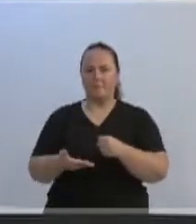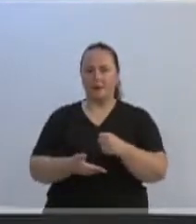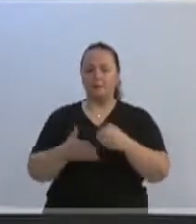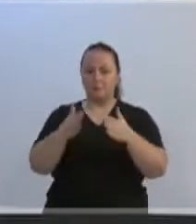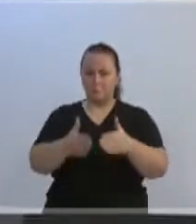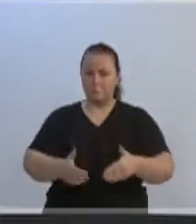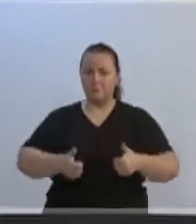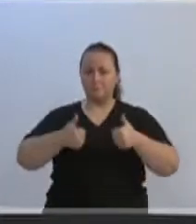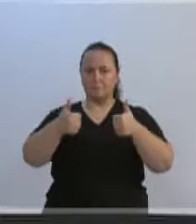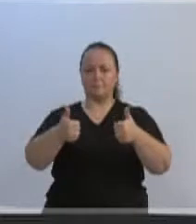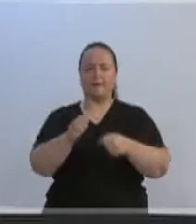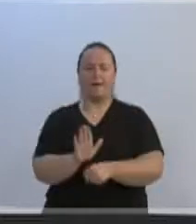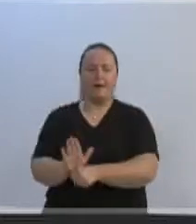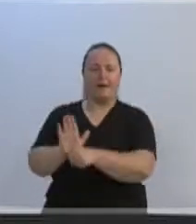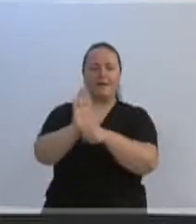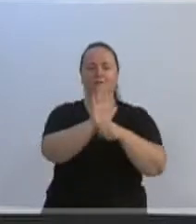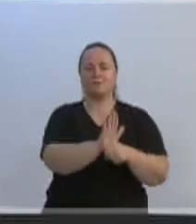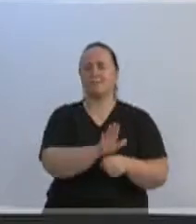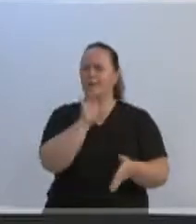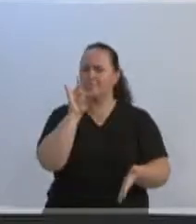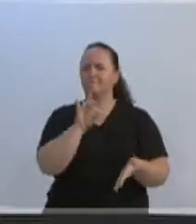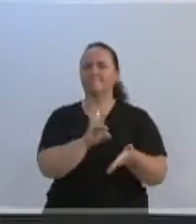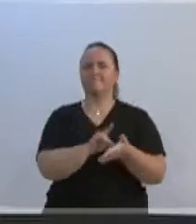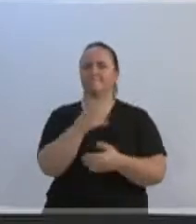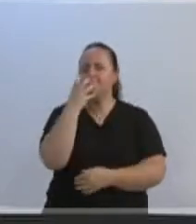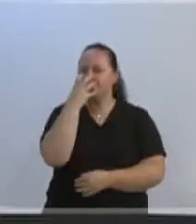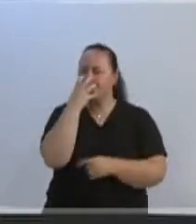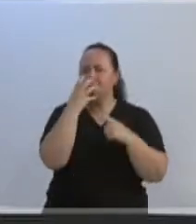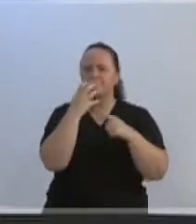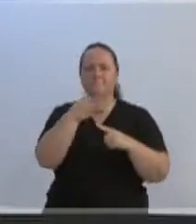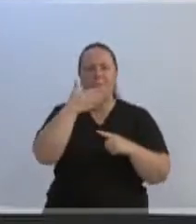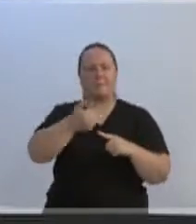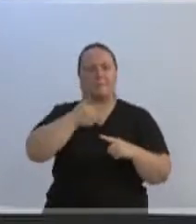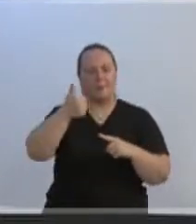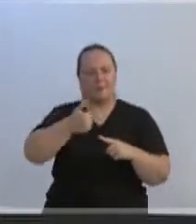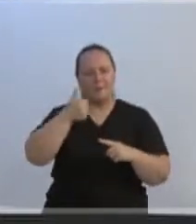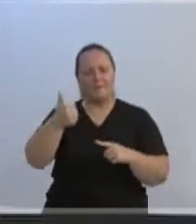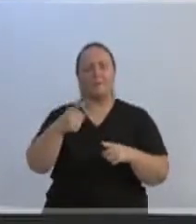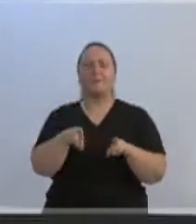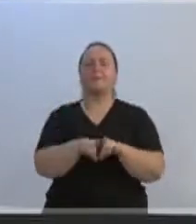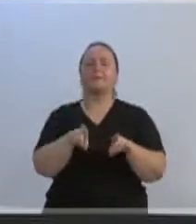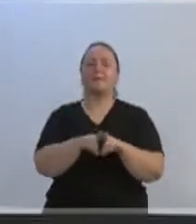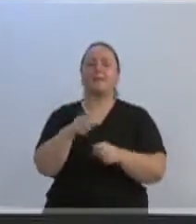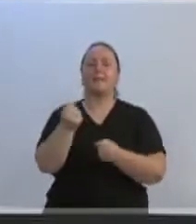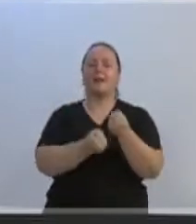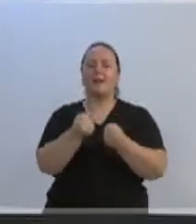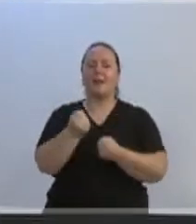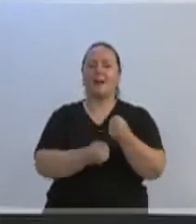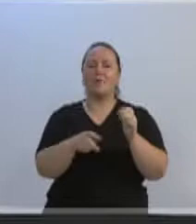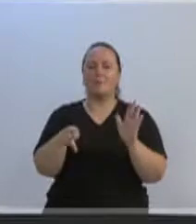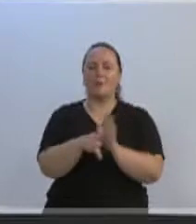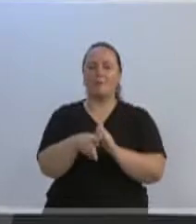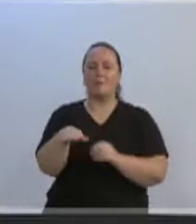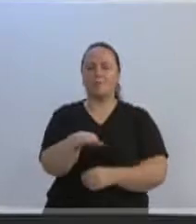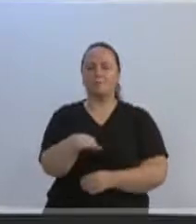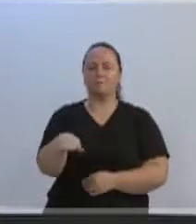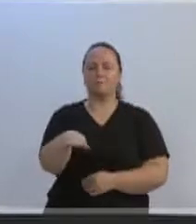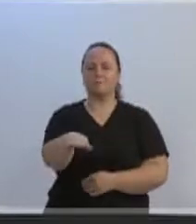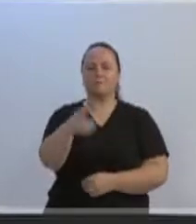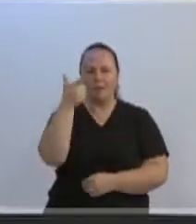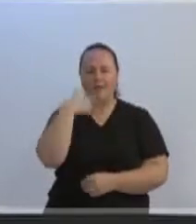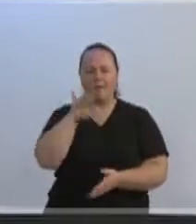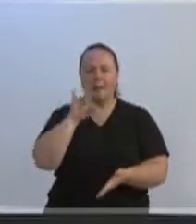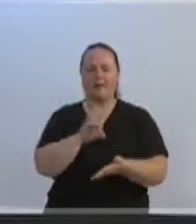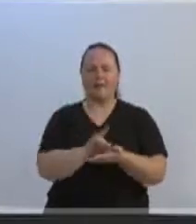está lá dólar ganhou mais é alguns dias atrás mas quatro viaturas o recurso do município há no outro está